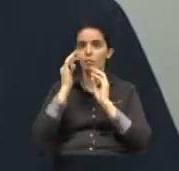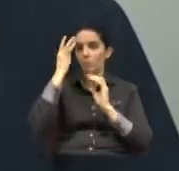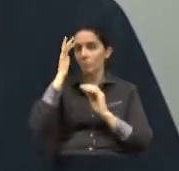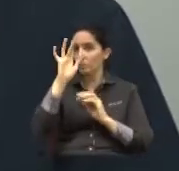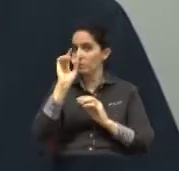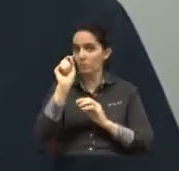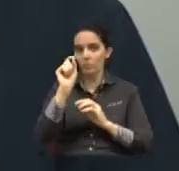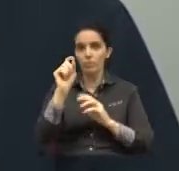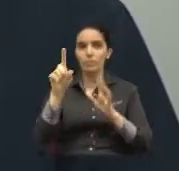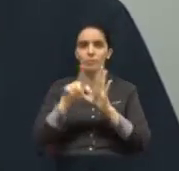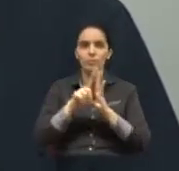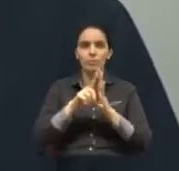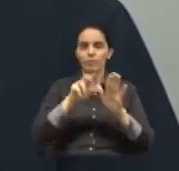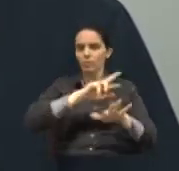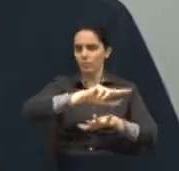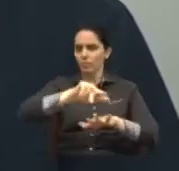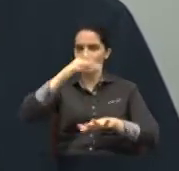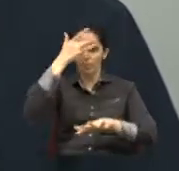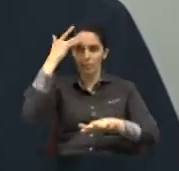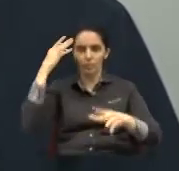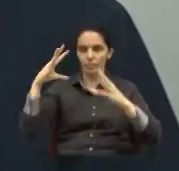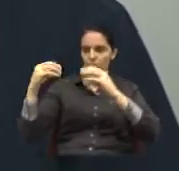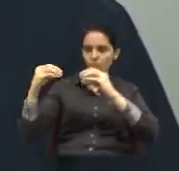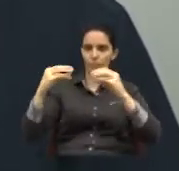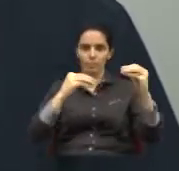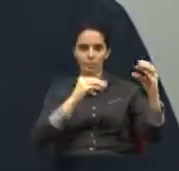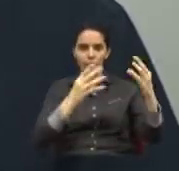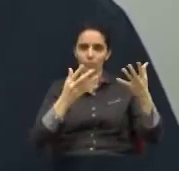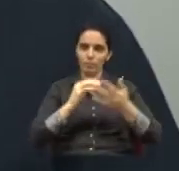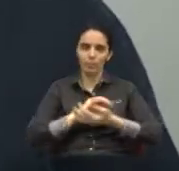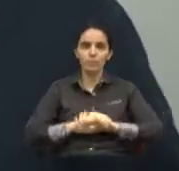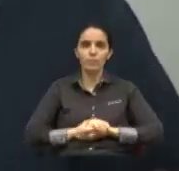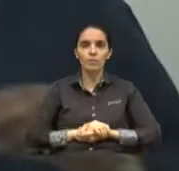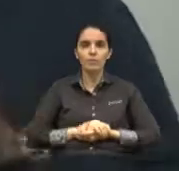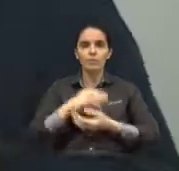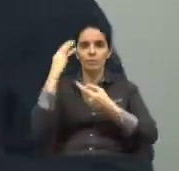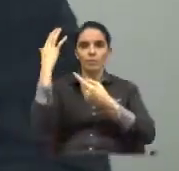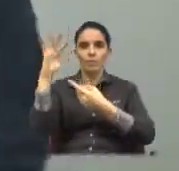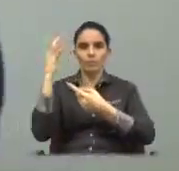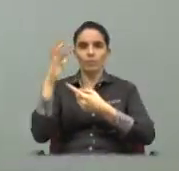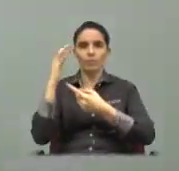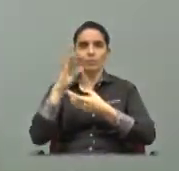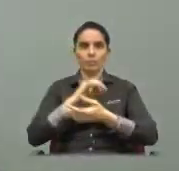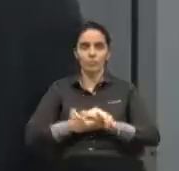vereadora doutora Nilce Segala. Então, vamos colocar em prática. Vamos. Parabéns.